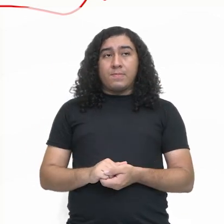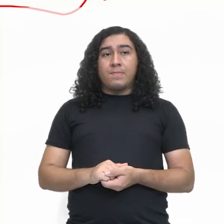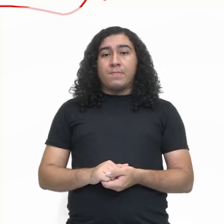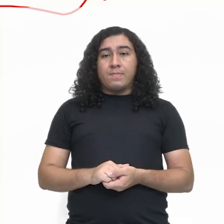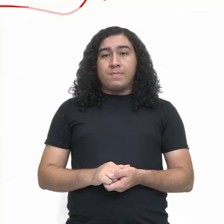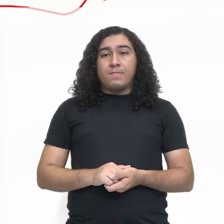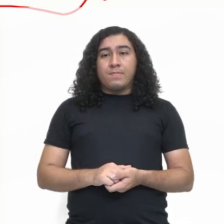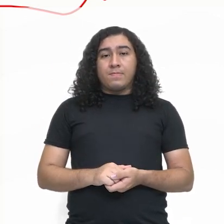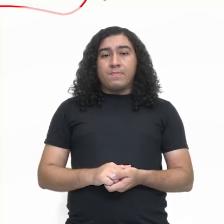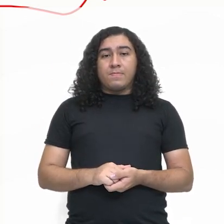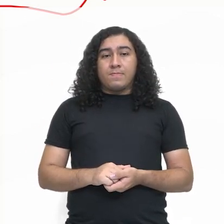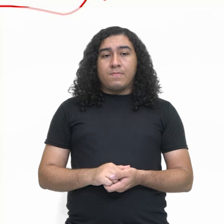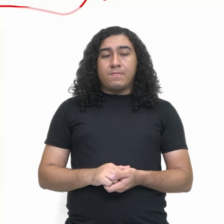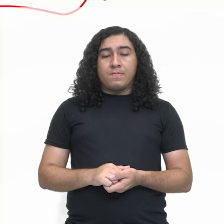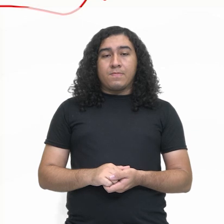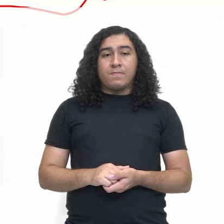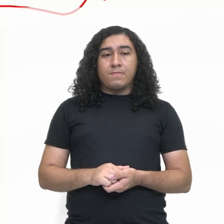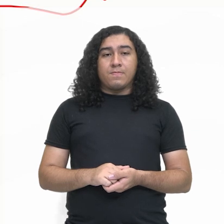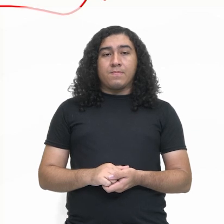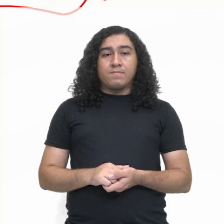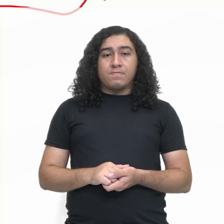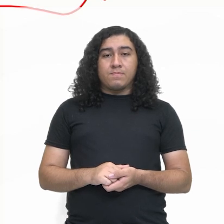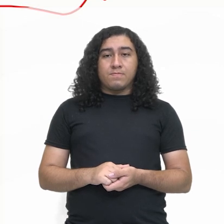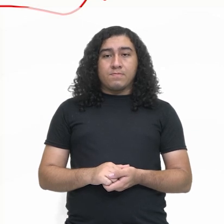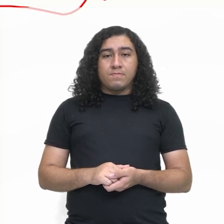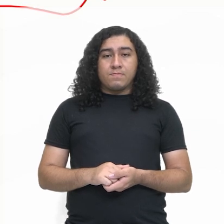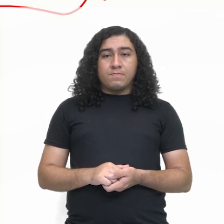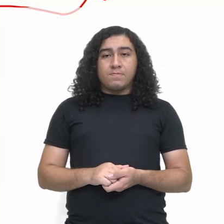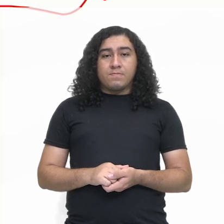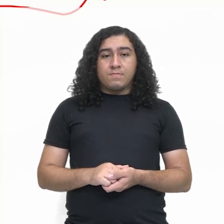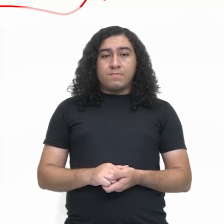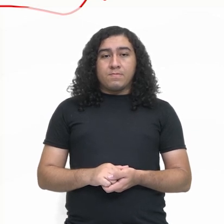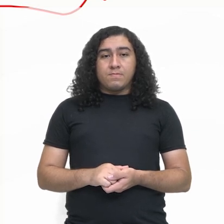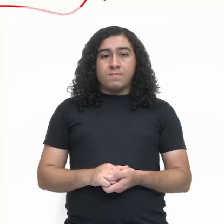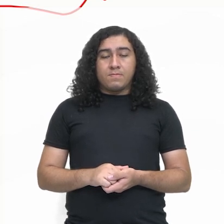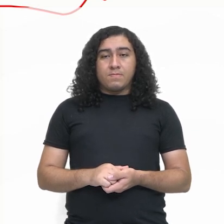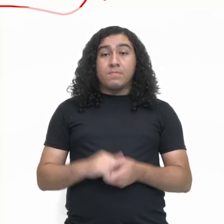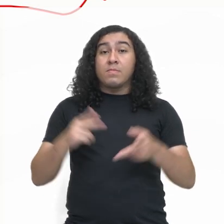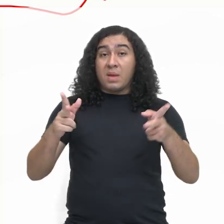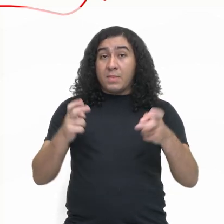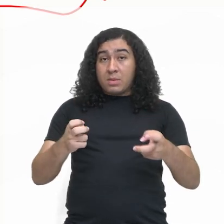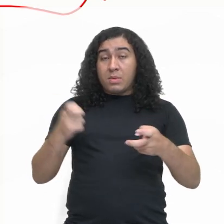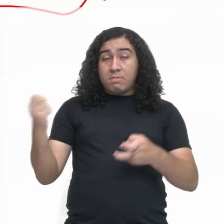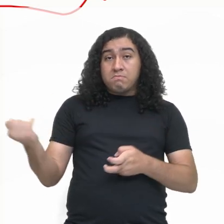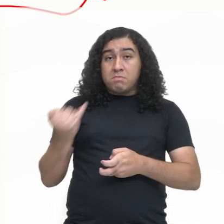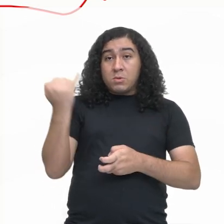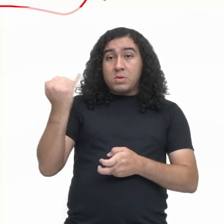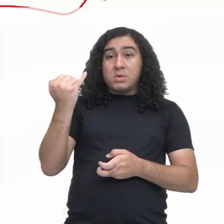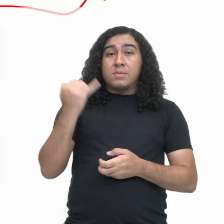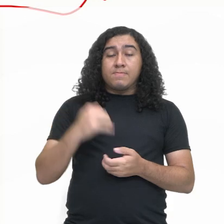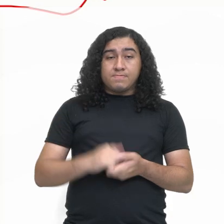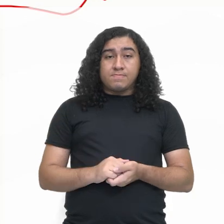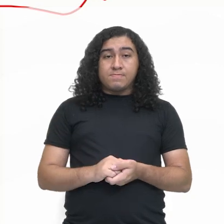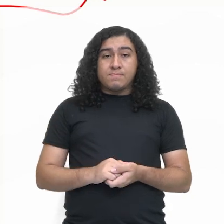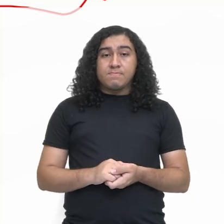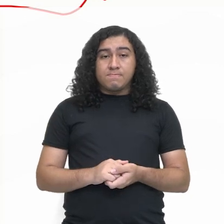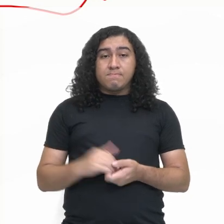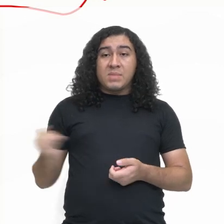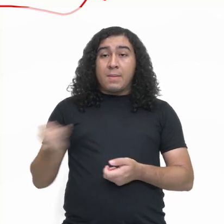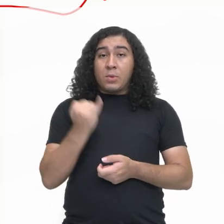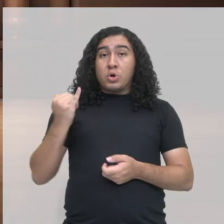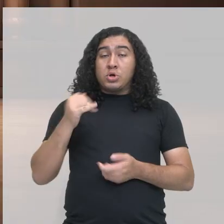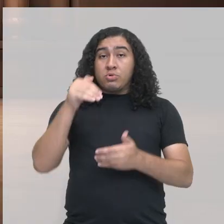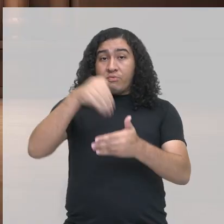gente dá esse poder aí. Olha só a importância, estão vendo aí? A importância, né, do